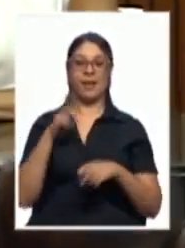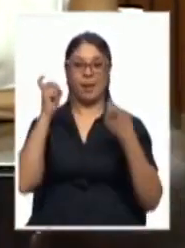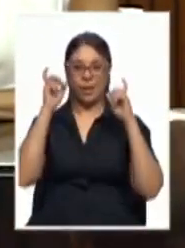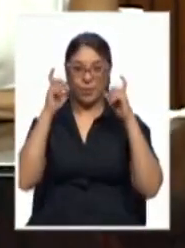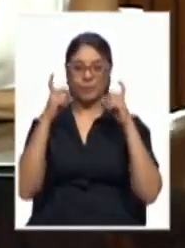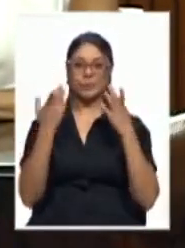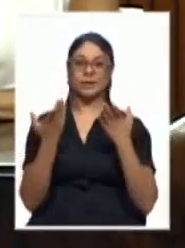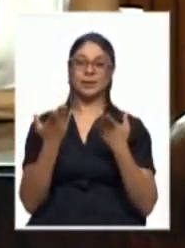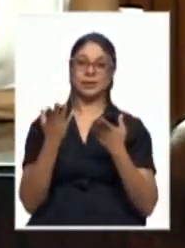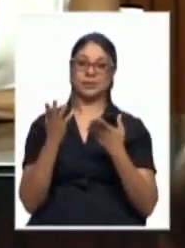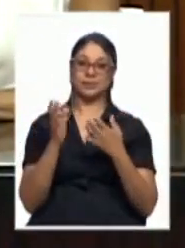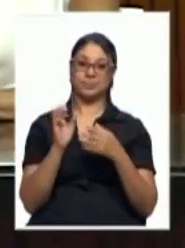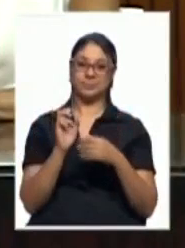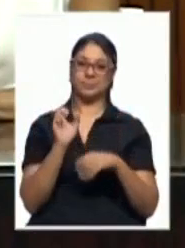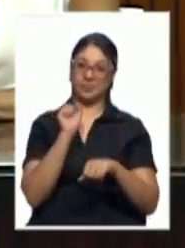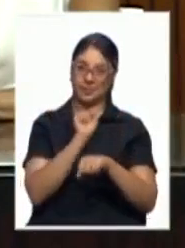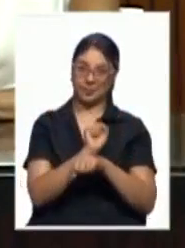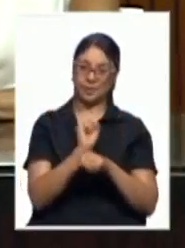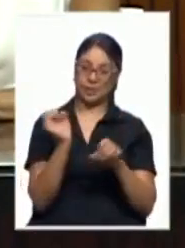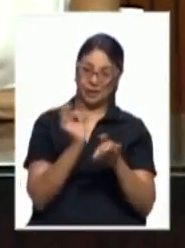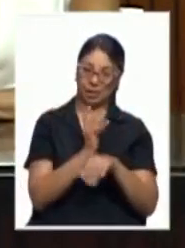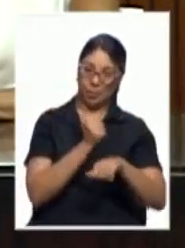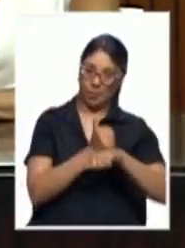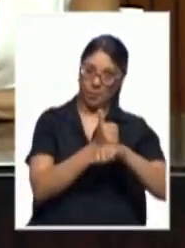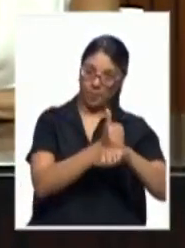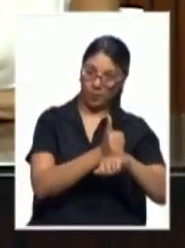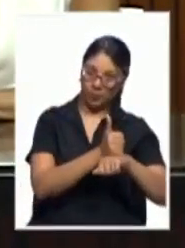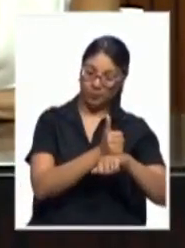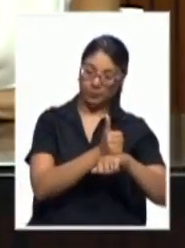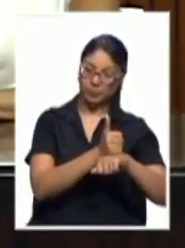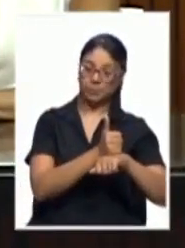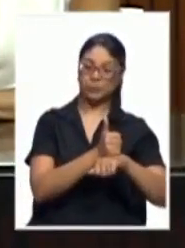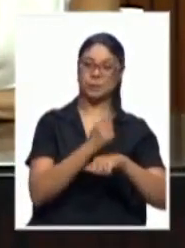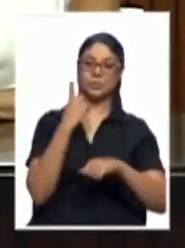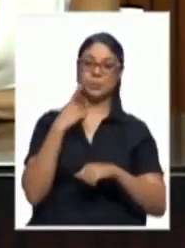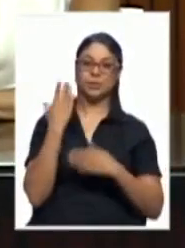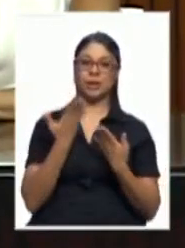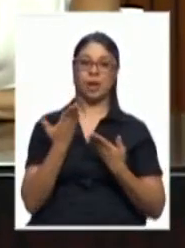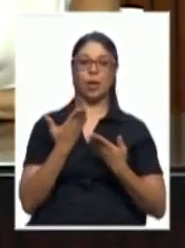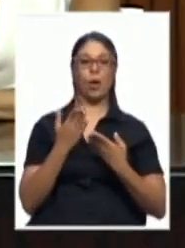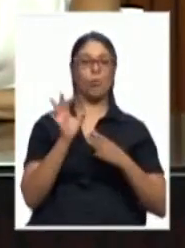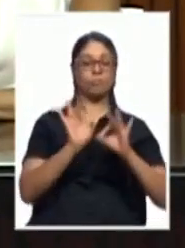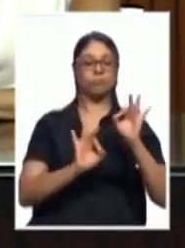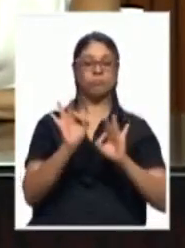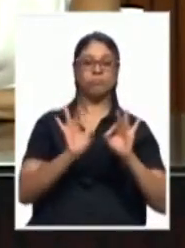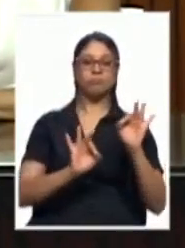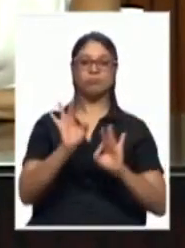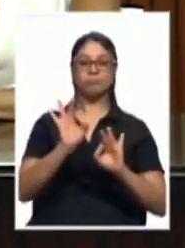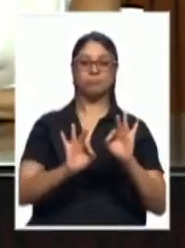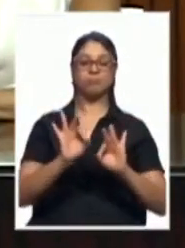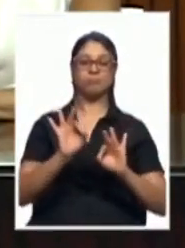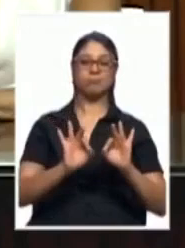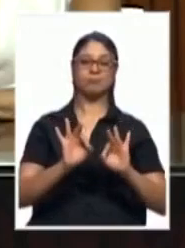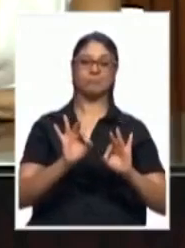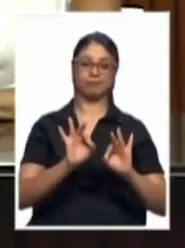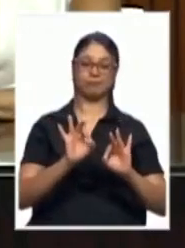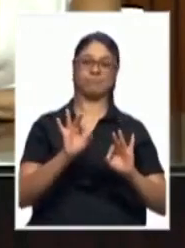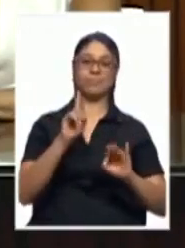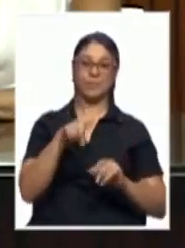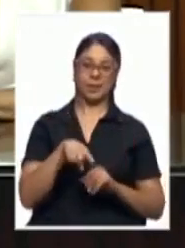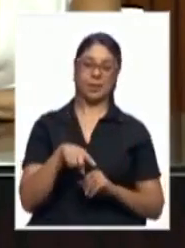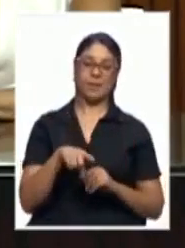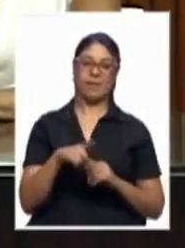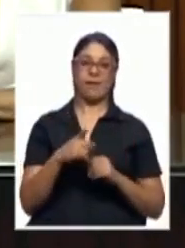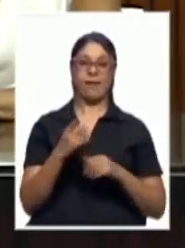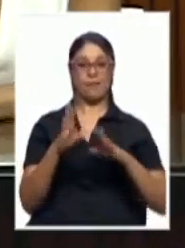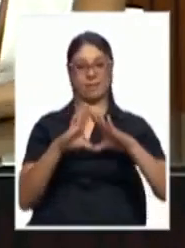interrompeu a conclusão da posse dos deputados. E agora o plenário se prepara, então, para a eleição da mesa da Assembleia. Eu tenho